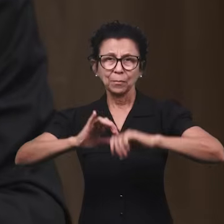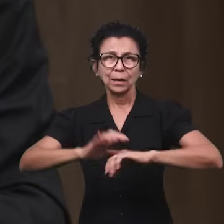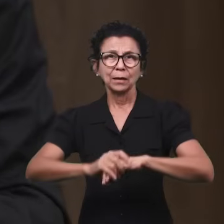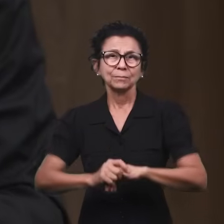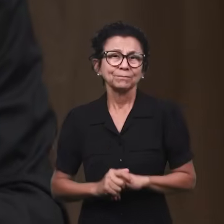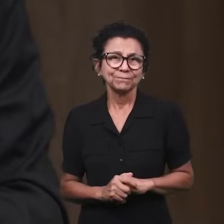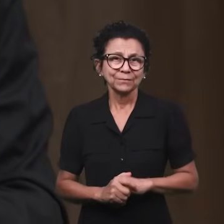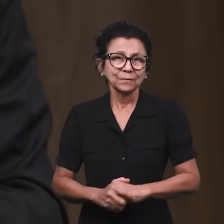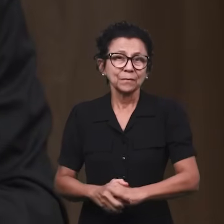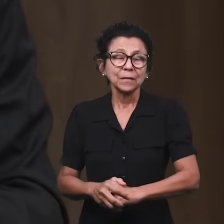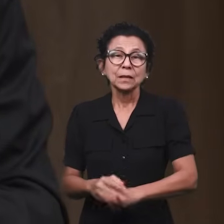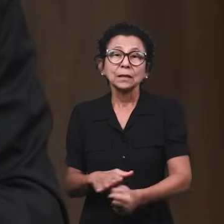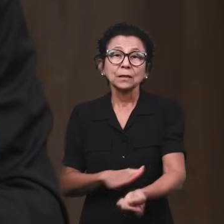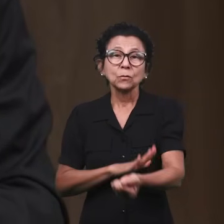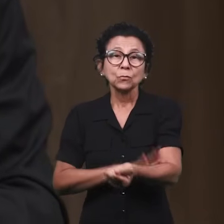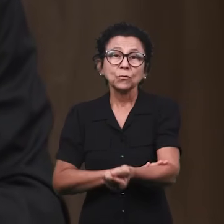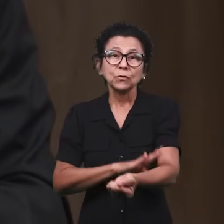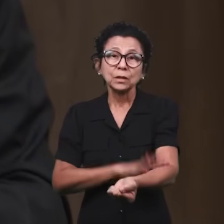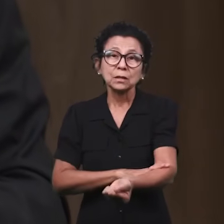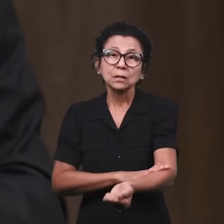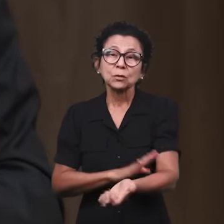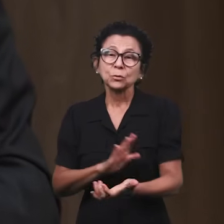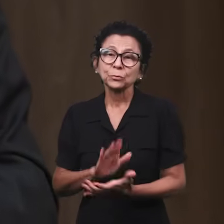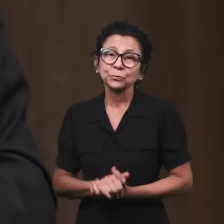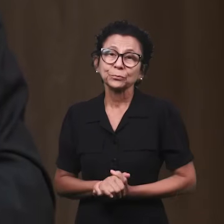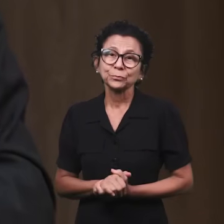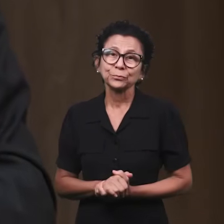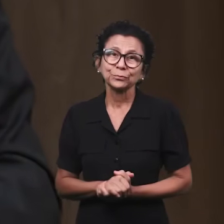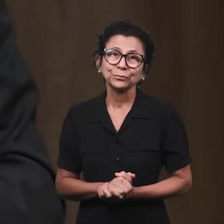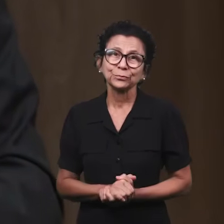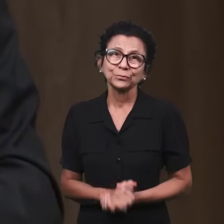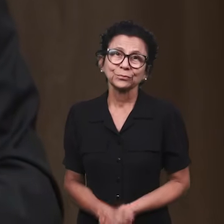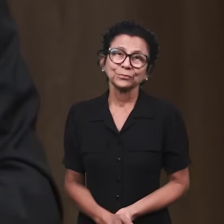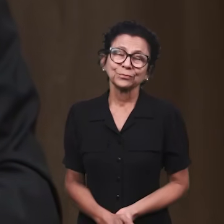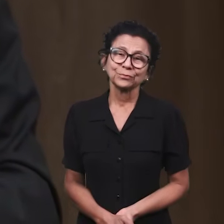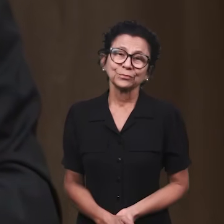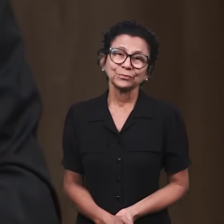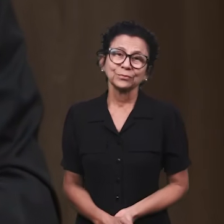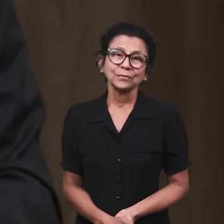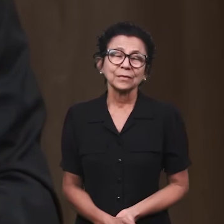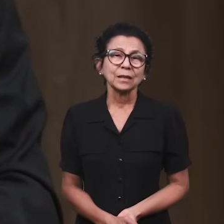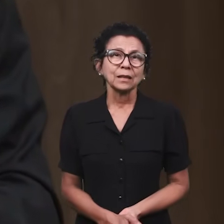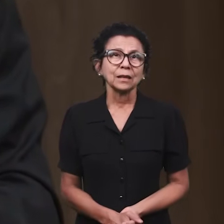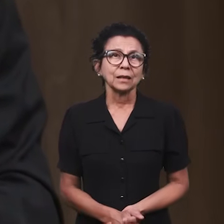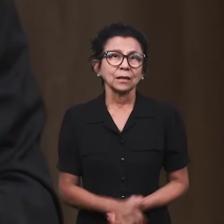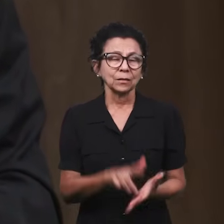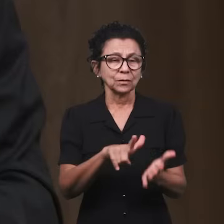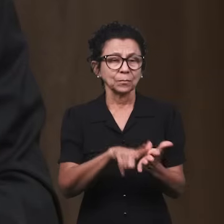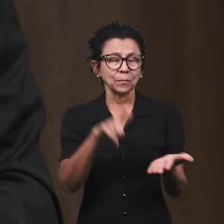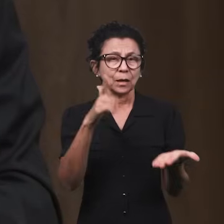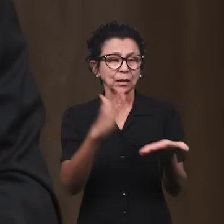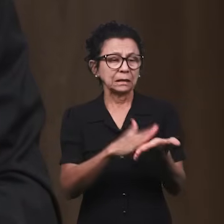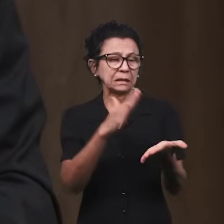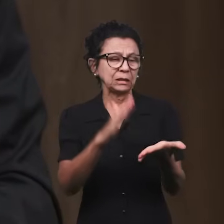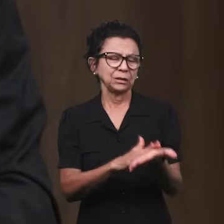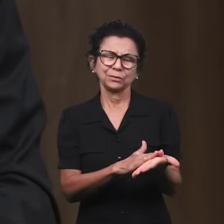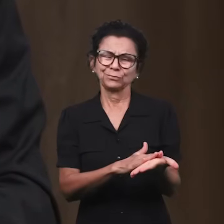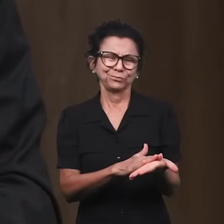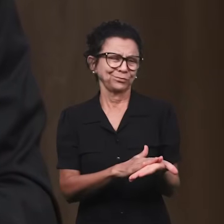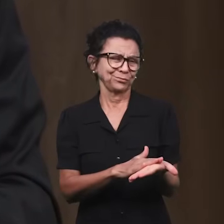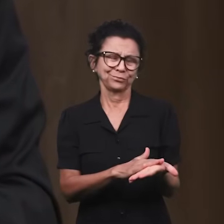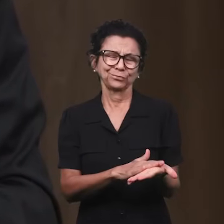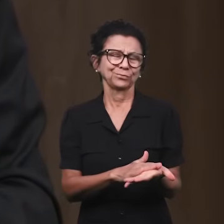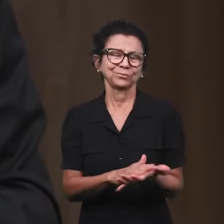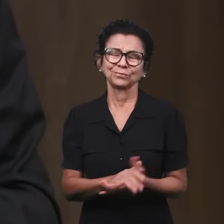que a página não faz de um livro. E também vai chegar na palavra daqui a pouco. É o que